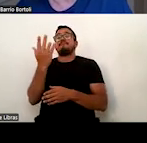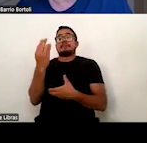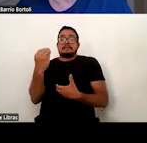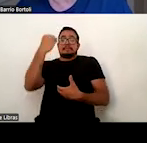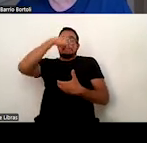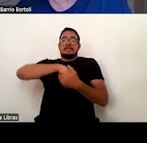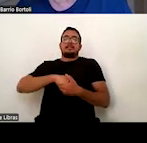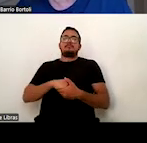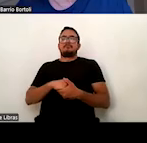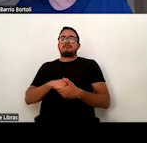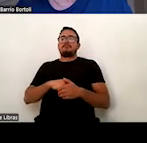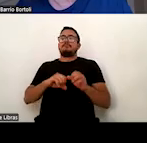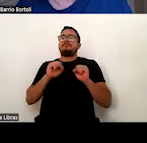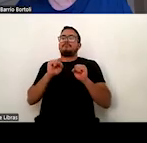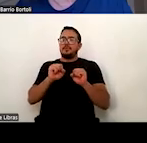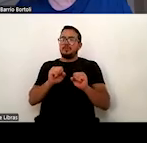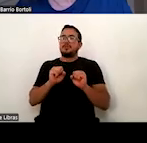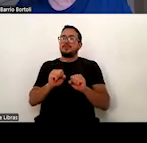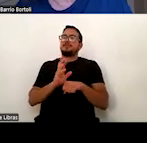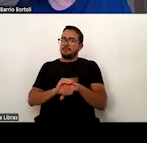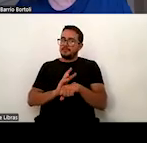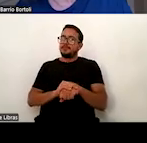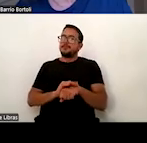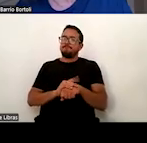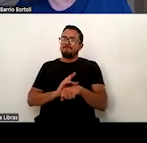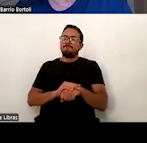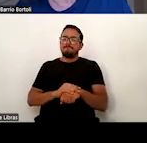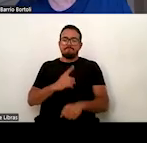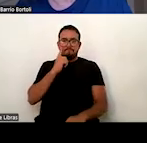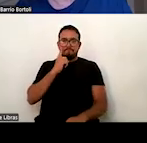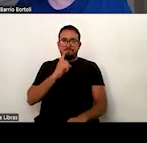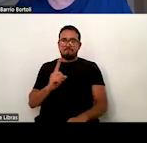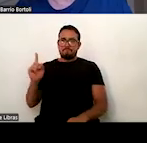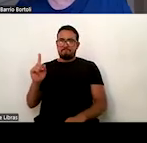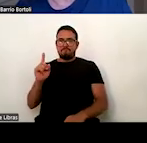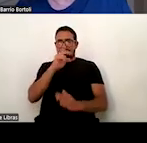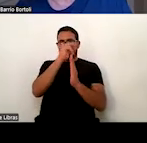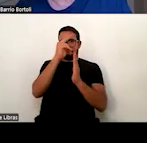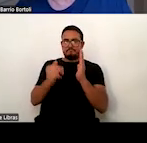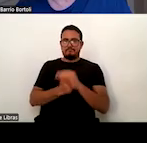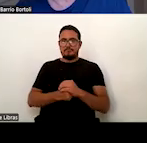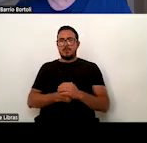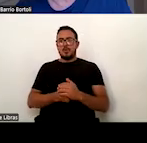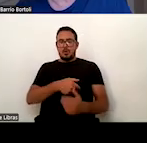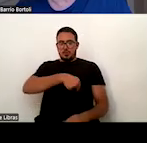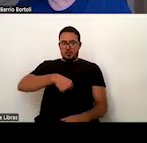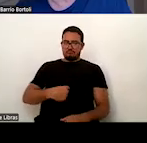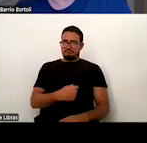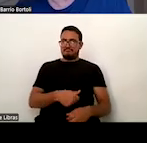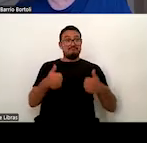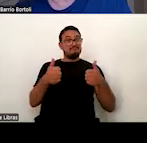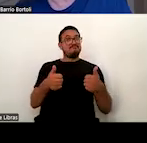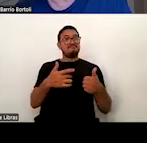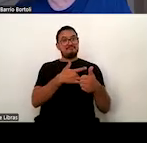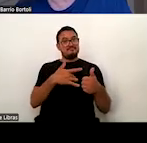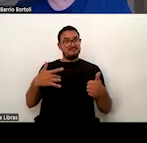aqui embaixo a gente vê uma mucosa do intestino saudável, quando exposta a esses fatores todos,